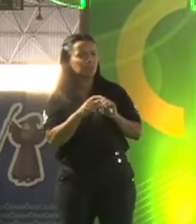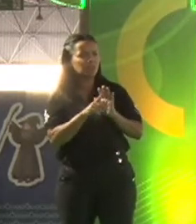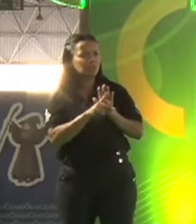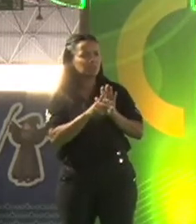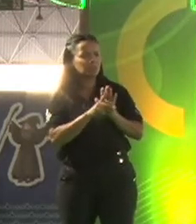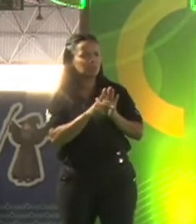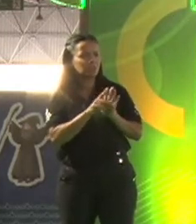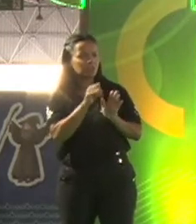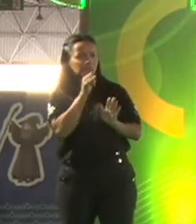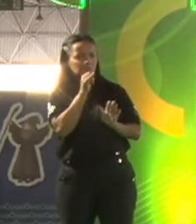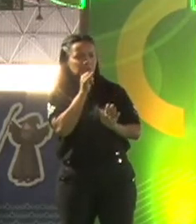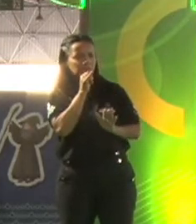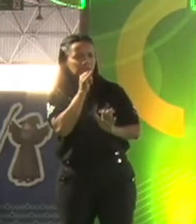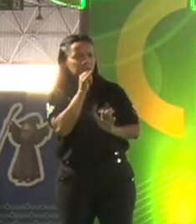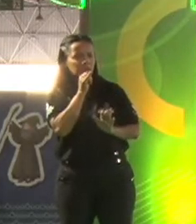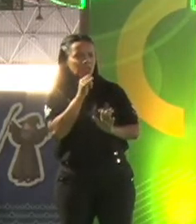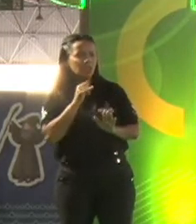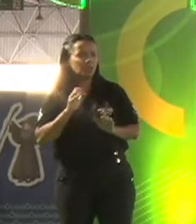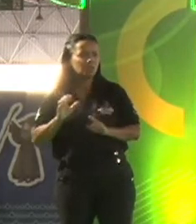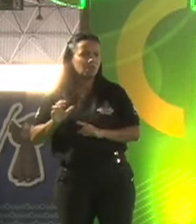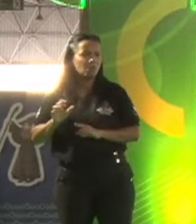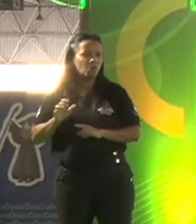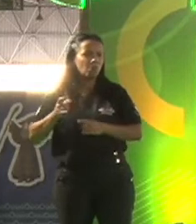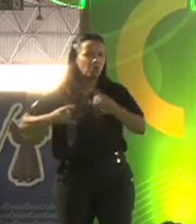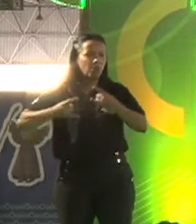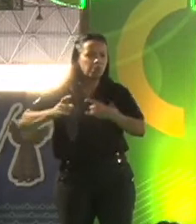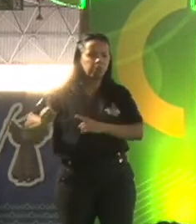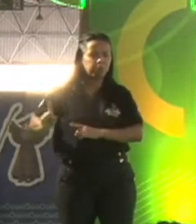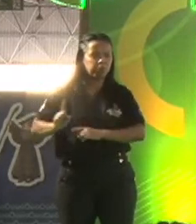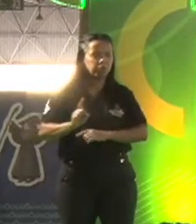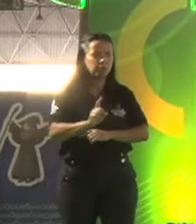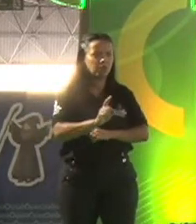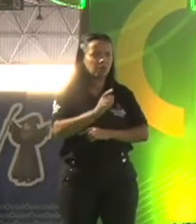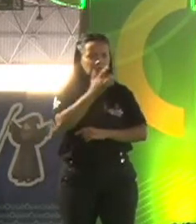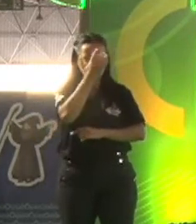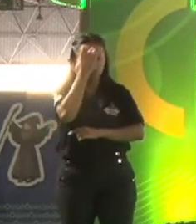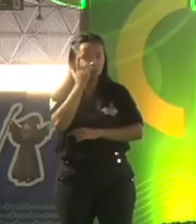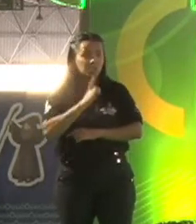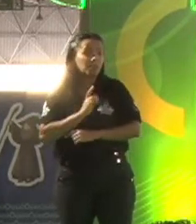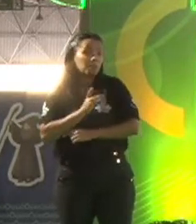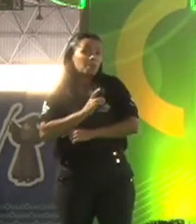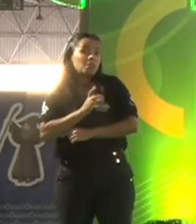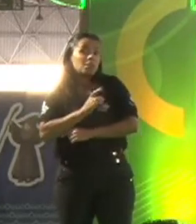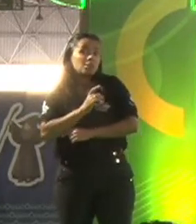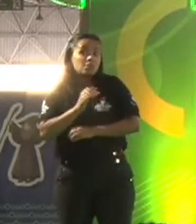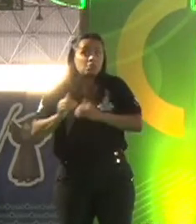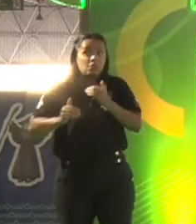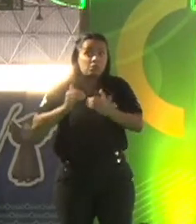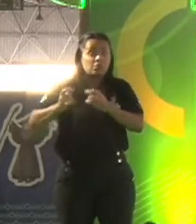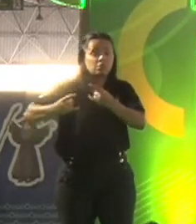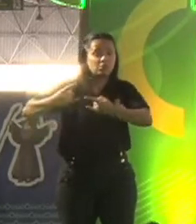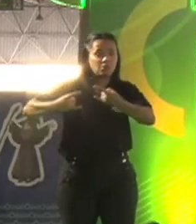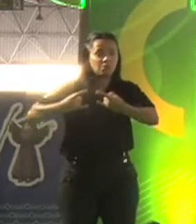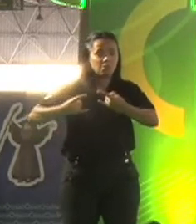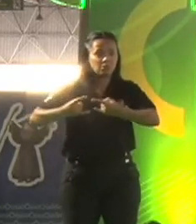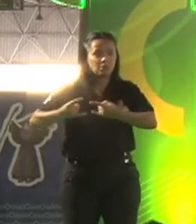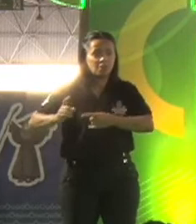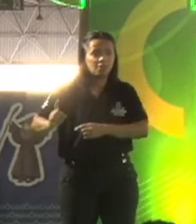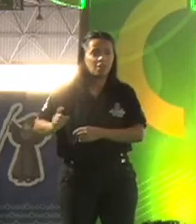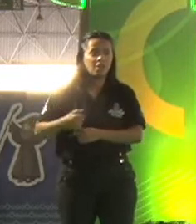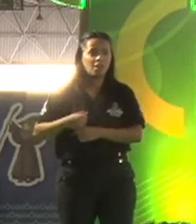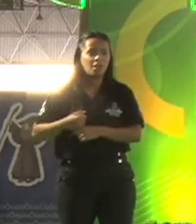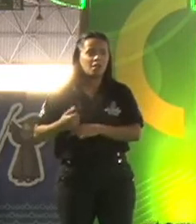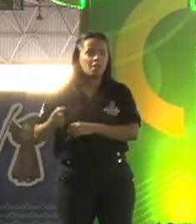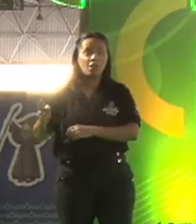de pela intimidação também tem muita gente que tem medo da revolução e muito medo da robótica Então se colocar um